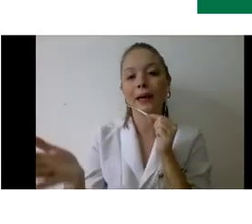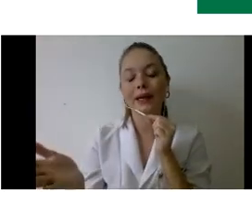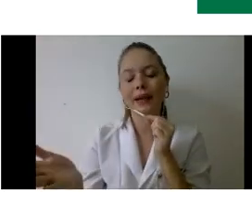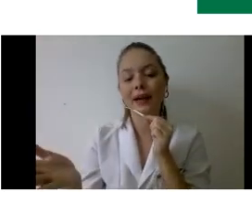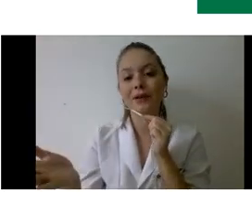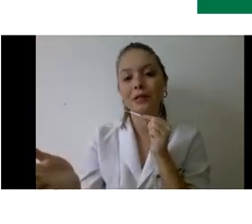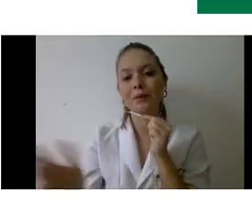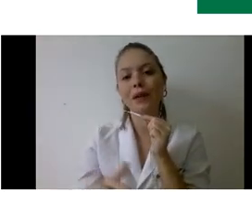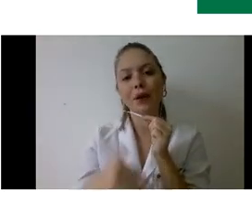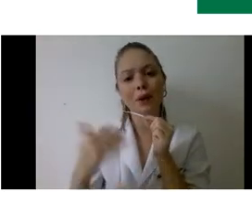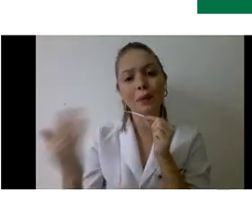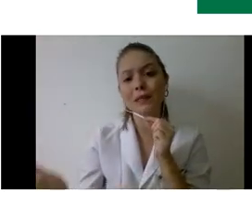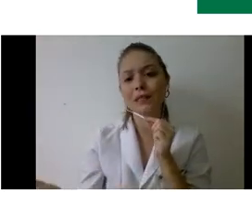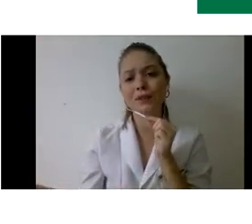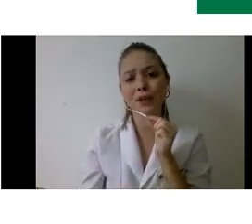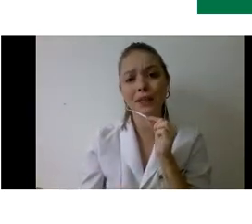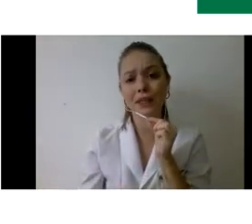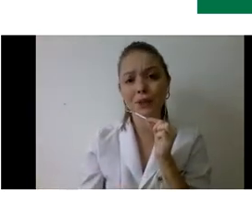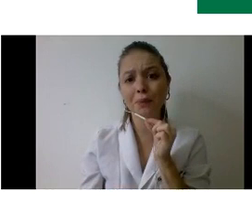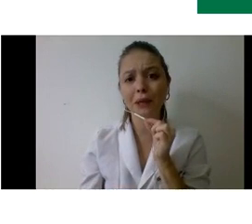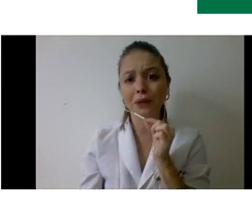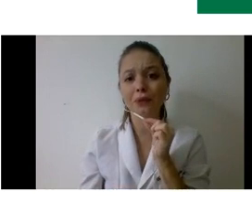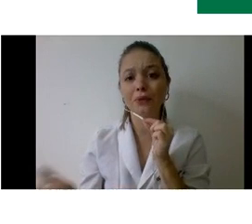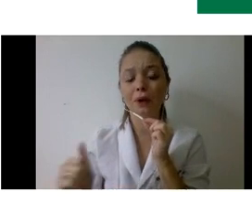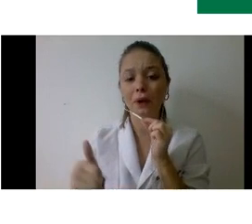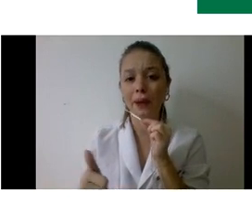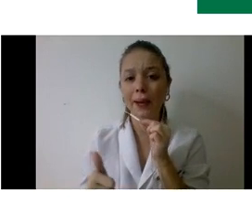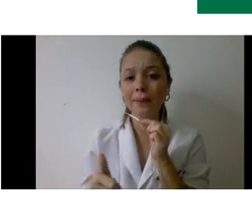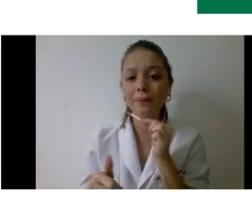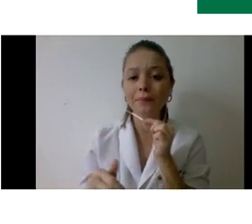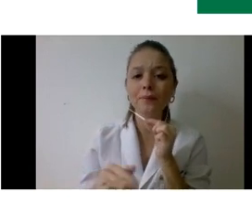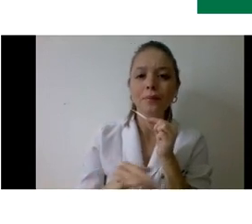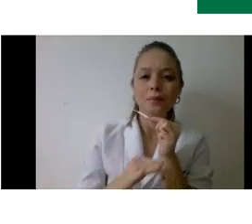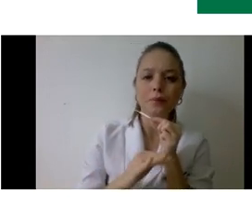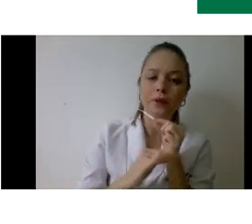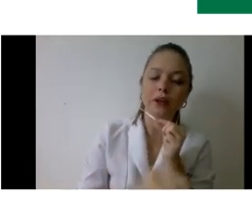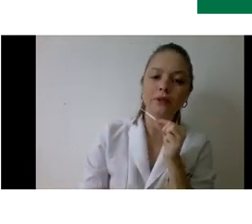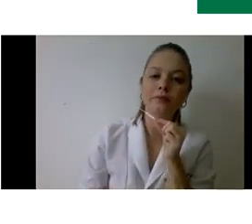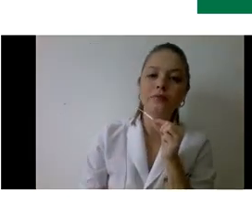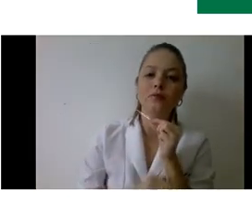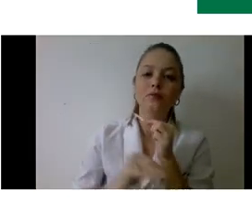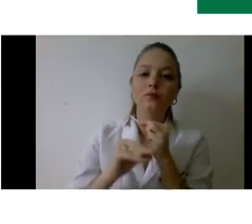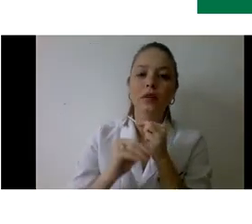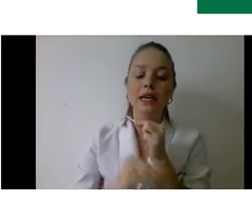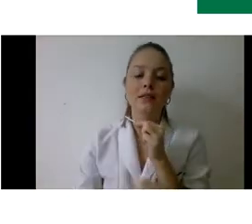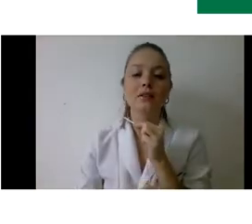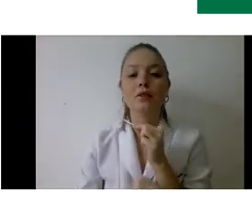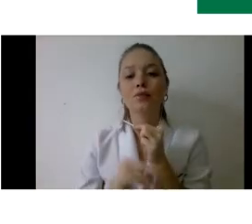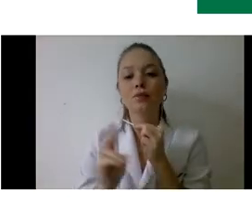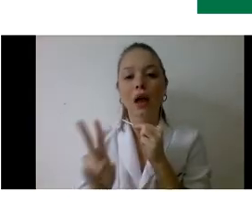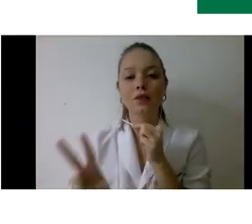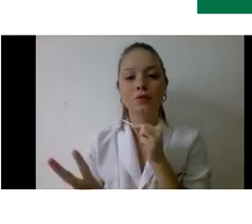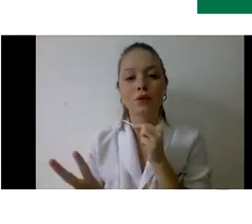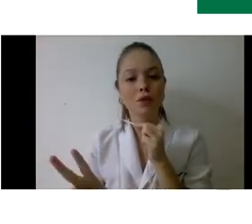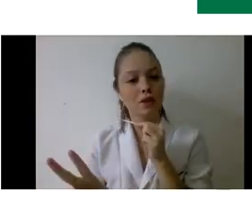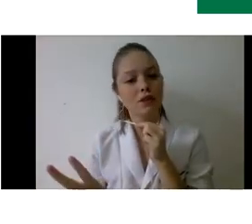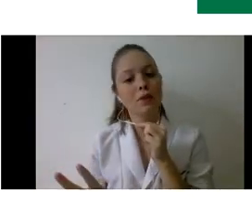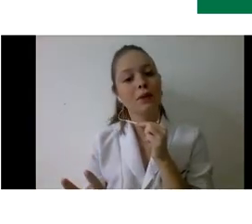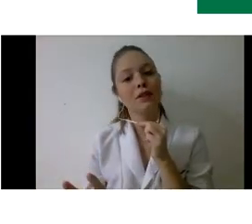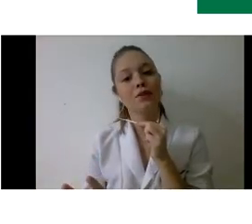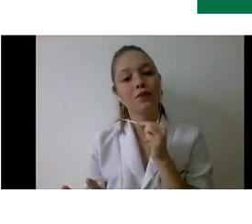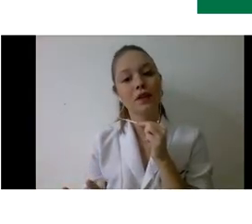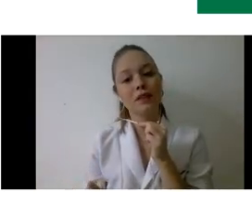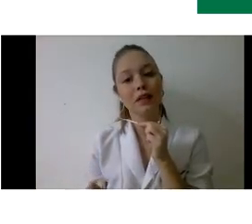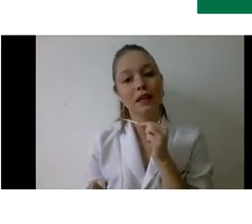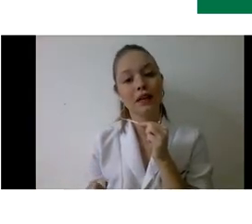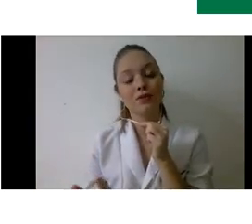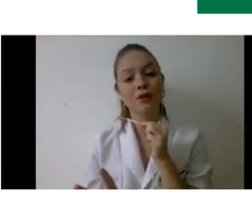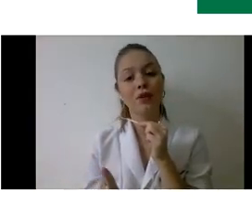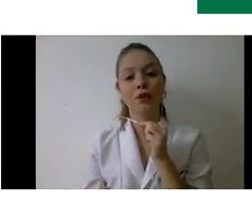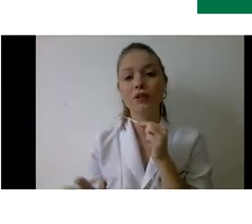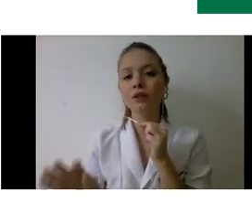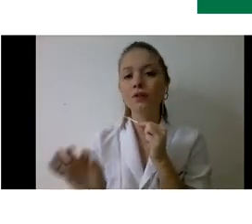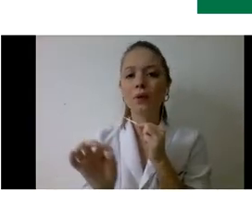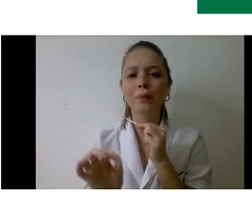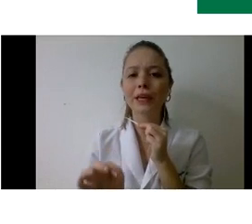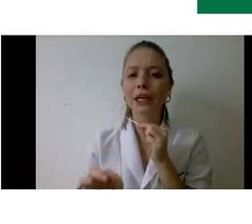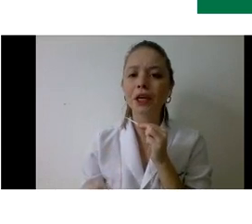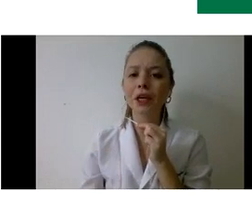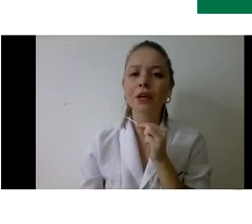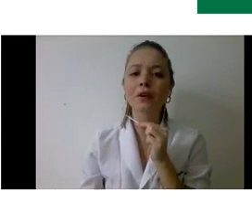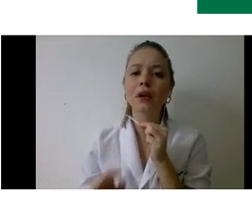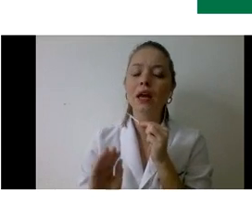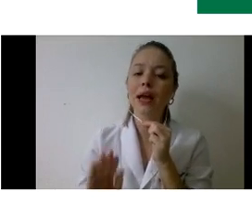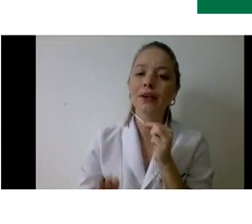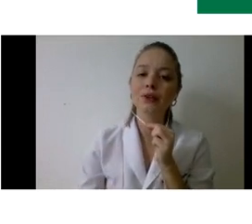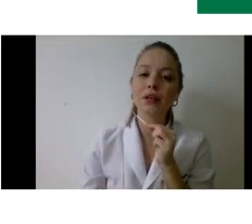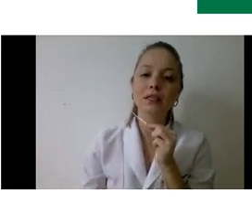a uma parada cardiorrespiratória e precisa de atendimento, ok? Então, essas são as duas coisas que eu preciso fazer em caso de corte. Se